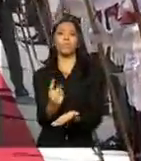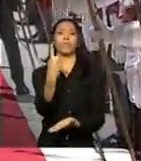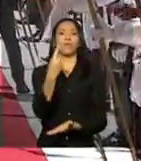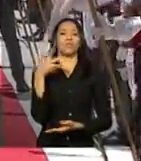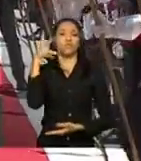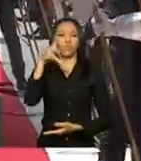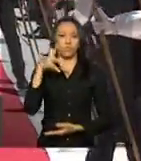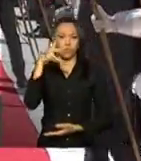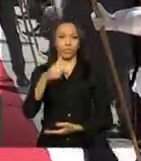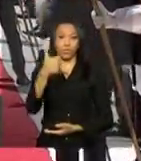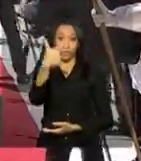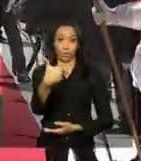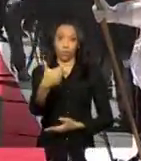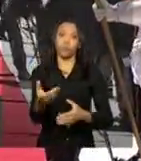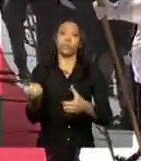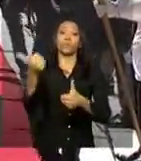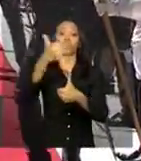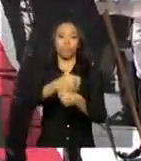do segundo mandato.